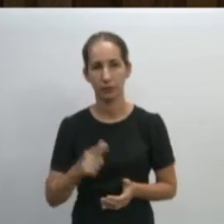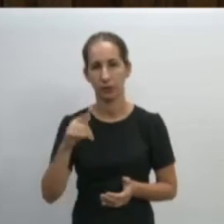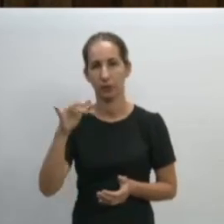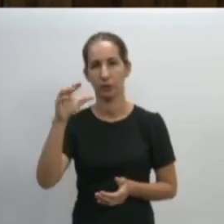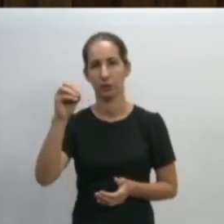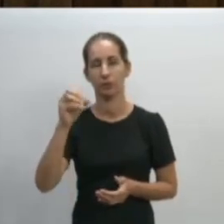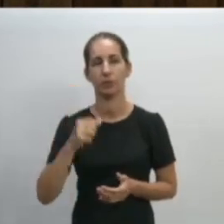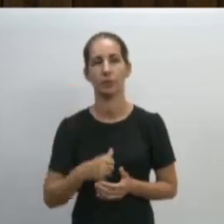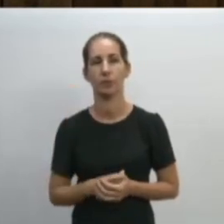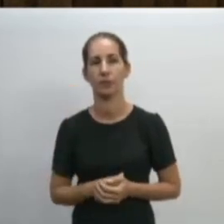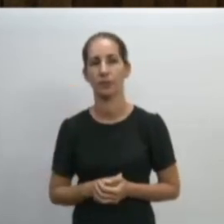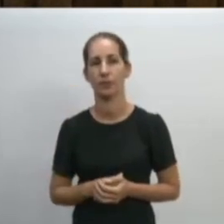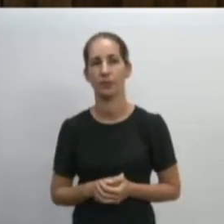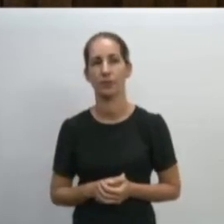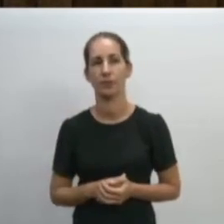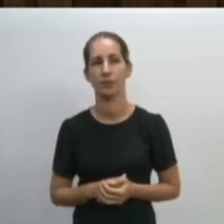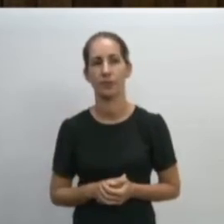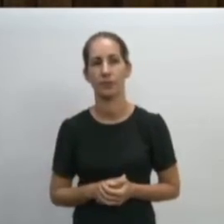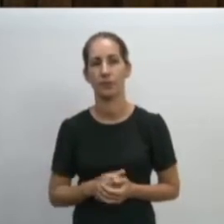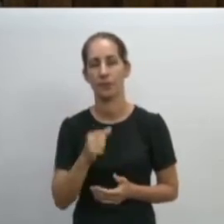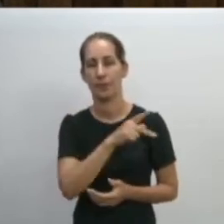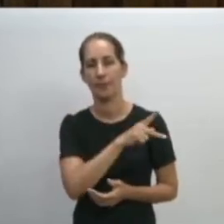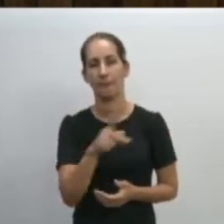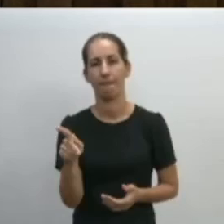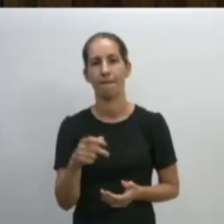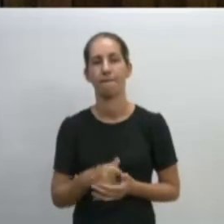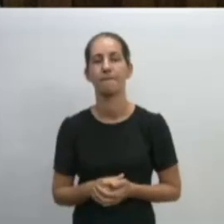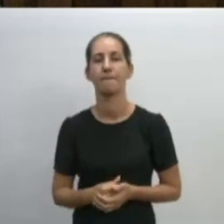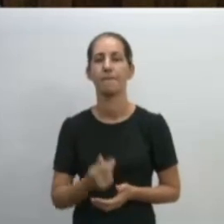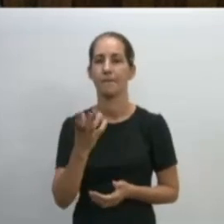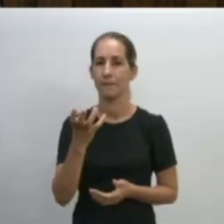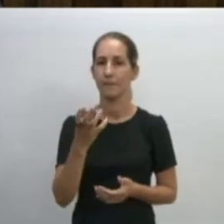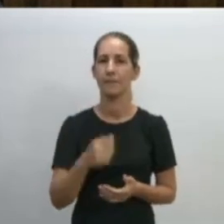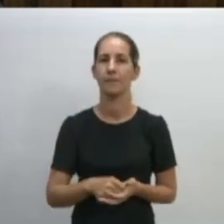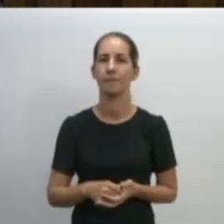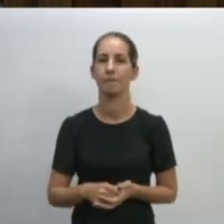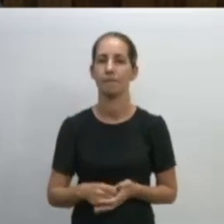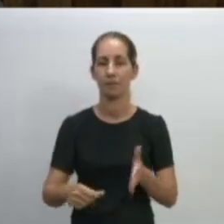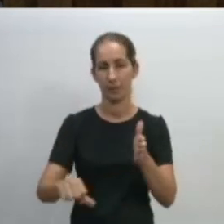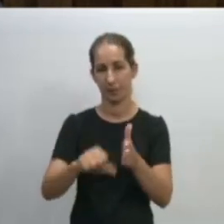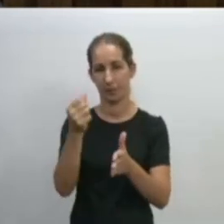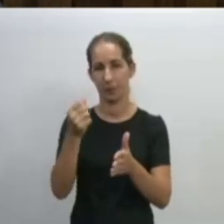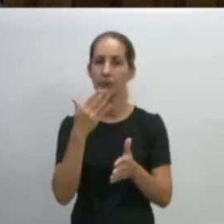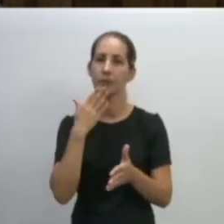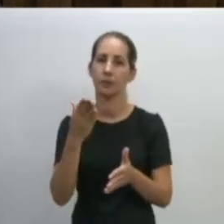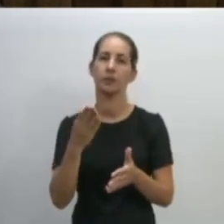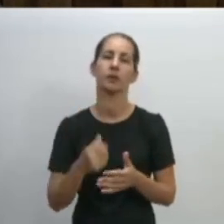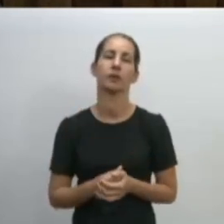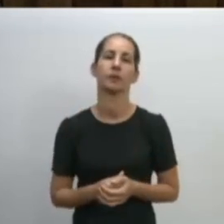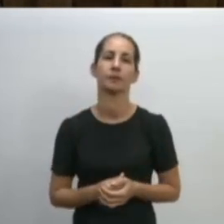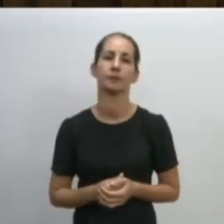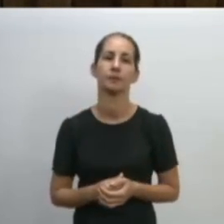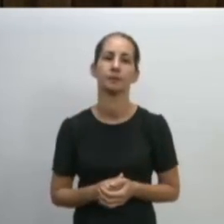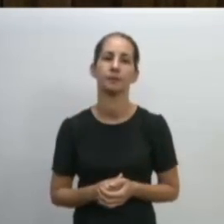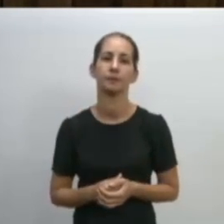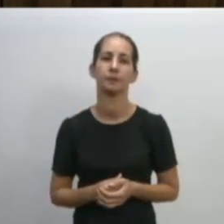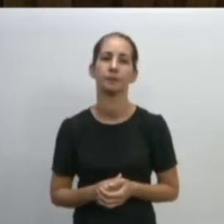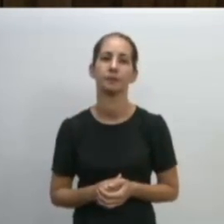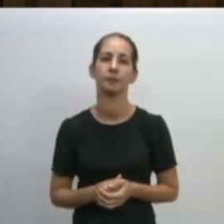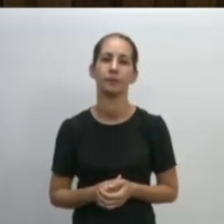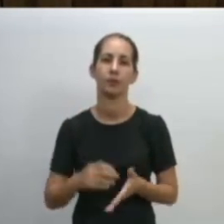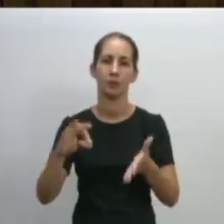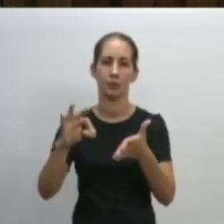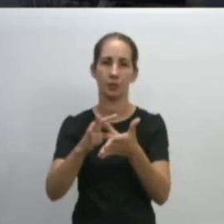Nascimento. Senhor presidente, quero, primeiro de tudo, pedir autorização ao autor